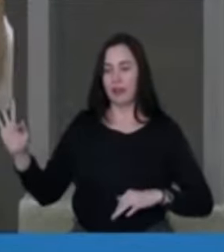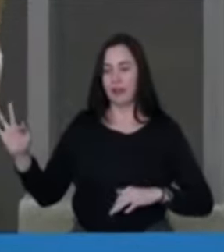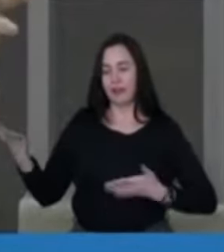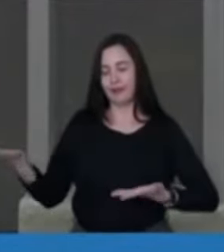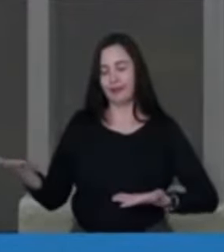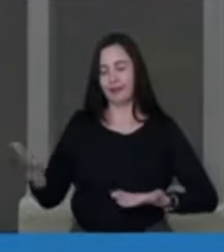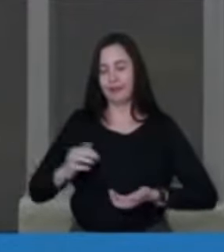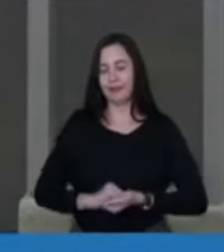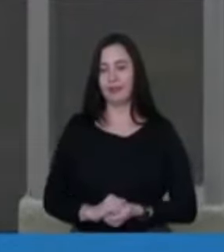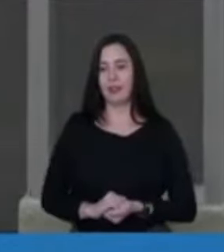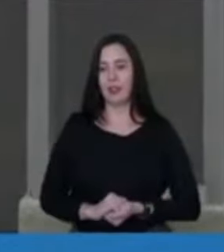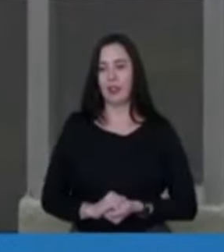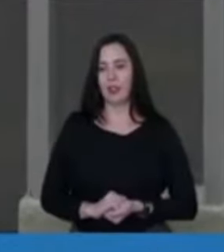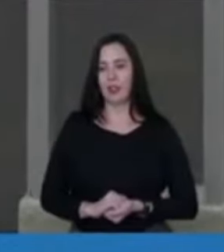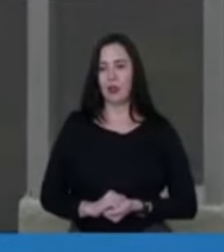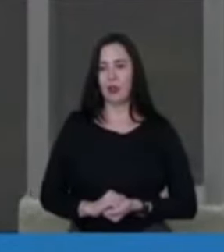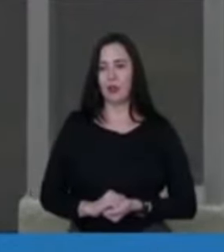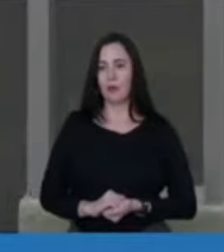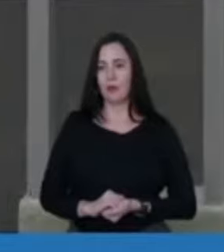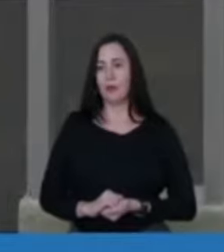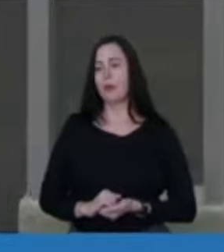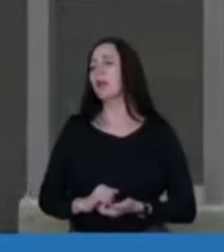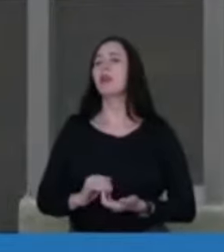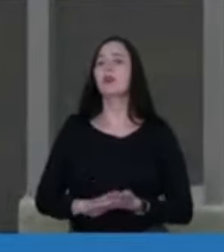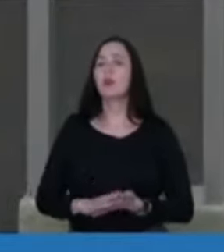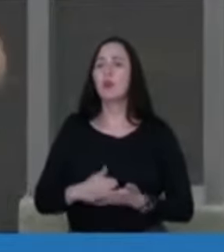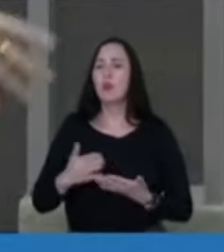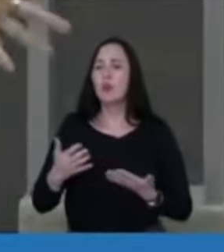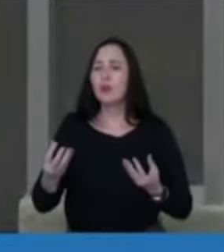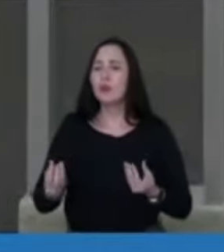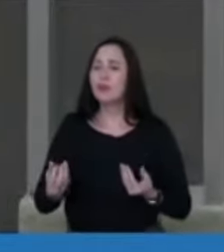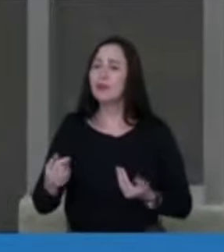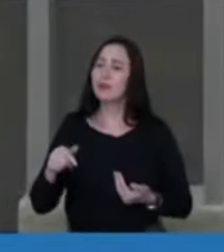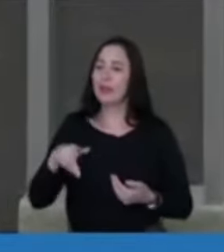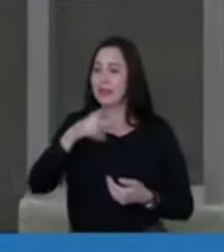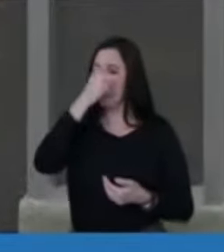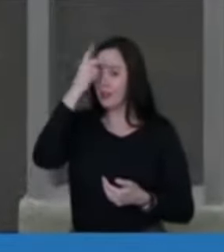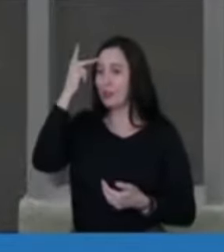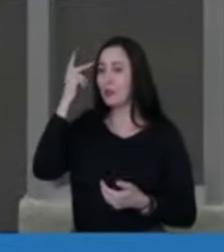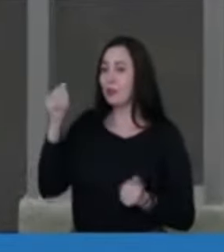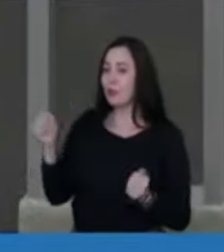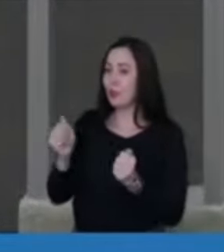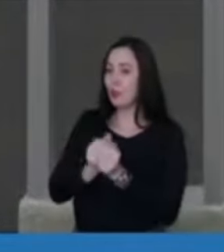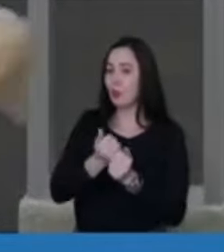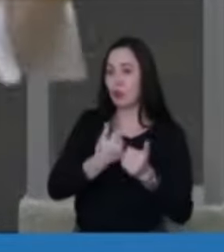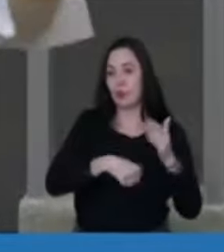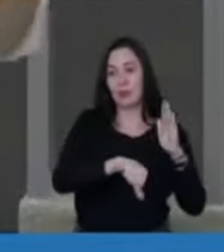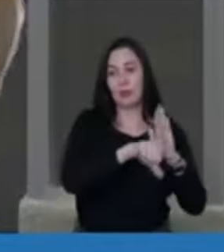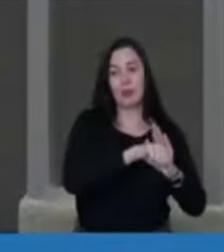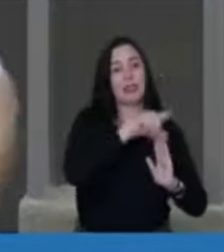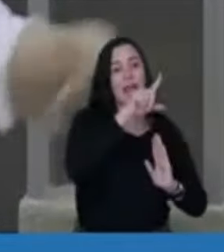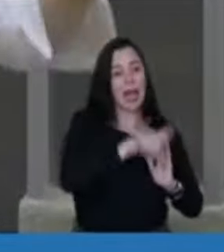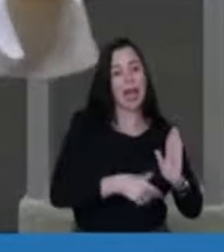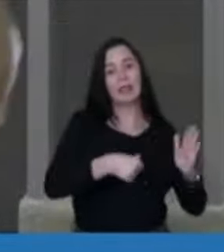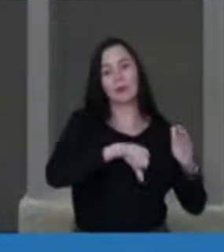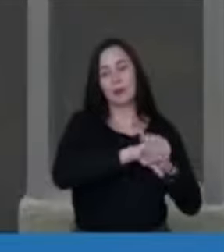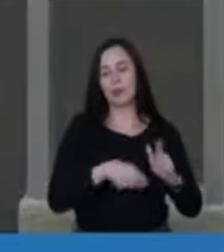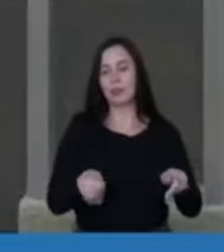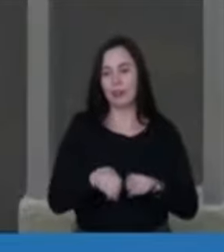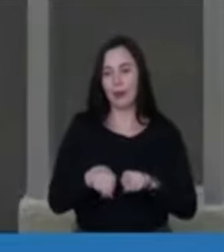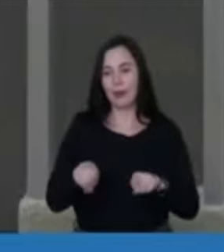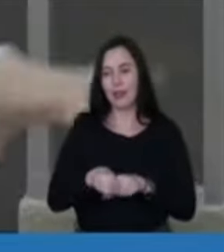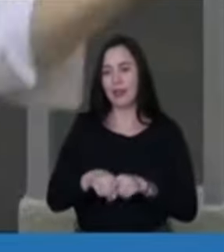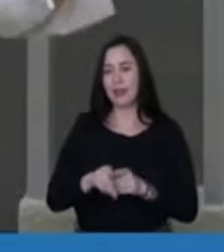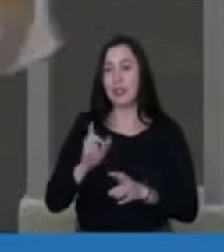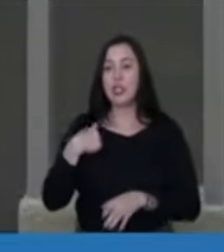de anistia, quem se coloca do lado de criminoso, é criminoso. E nós sabemos, pelas investigações que vão sendo